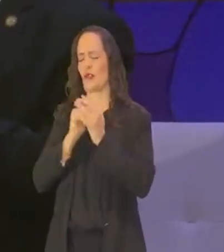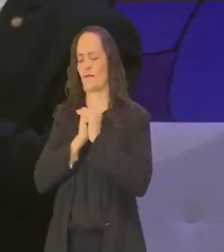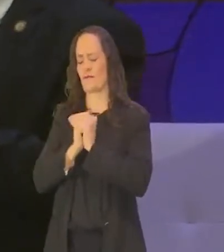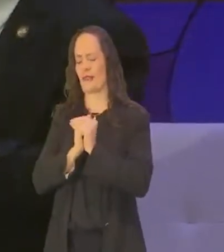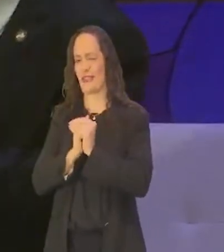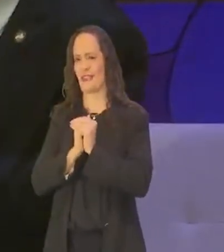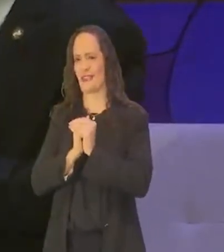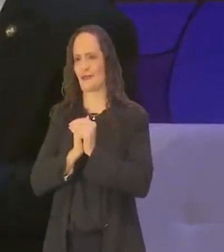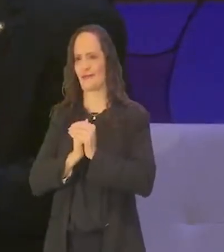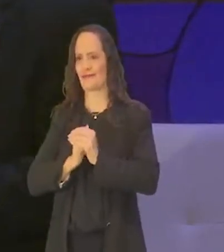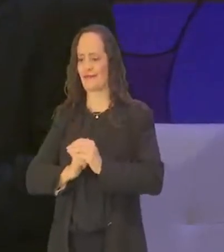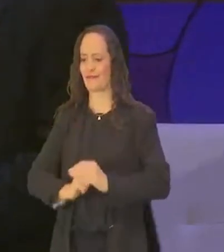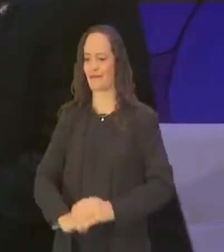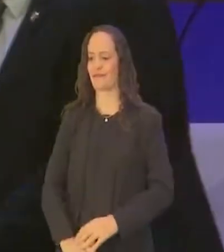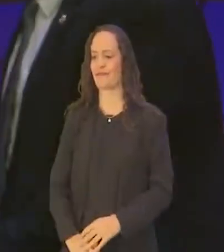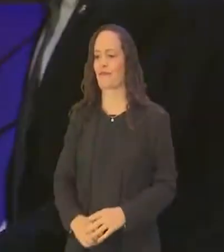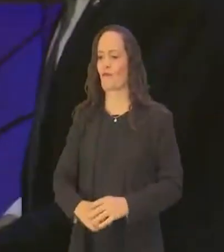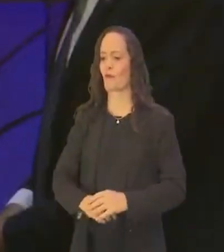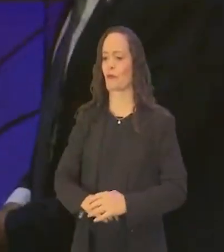amém.